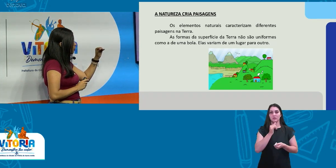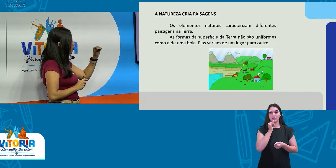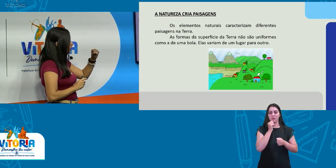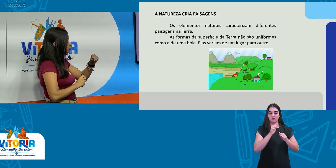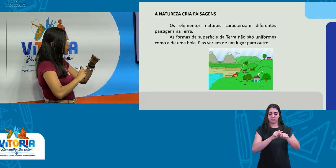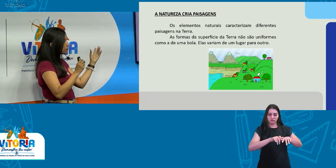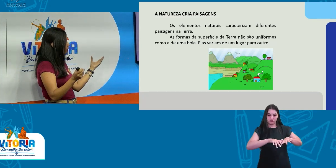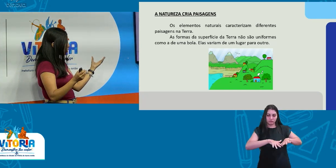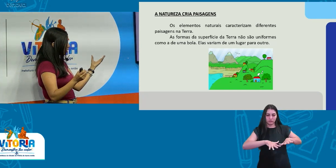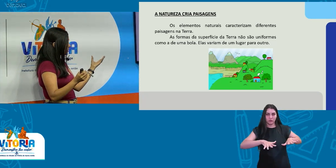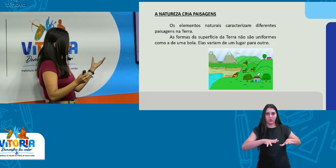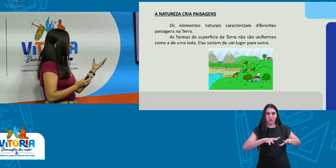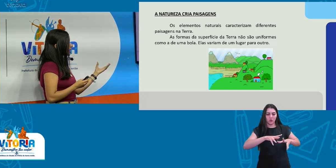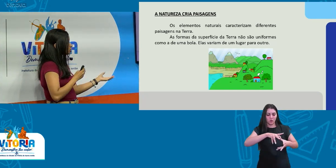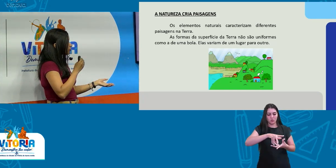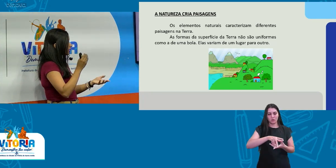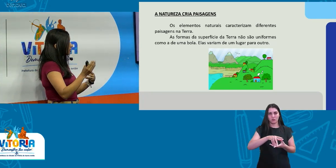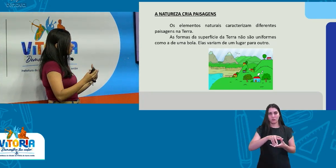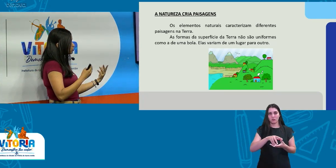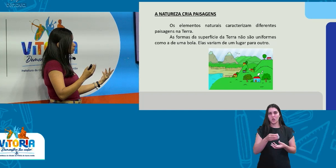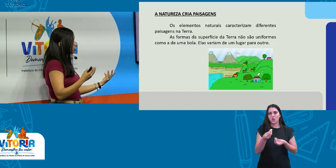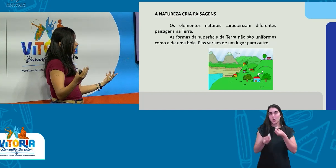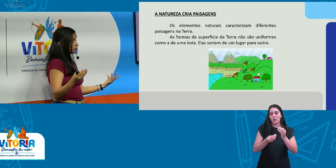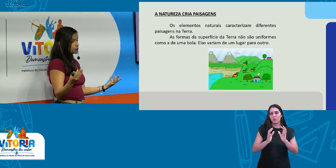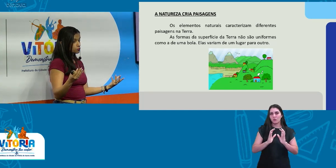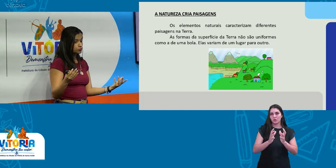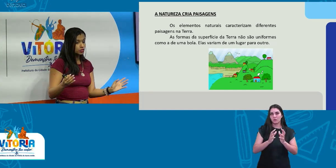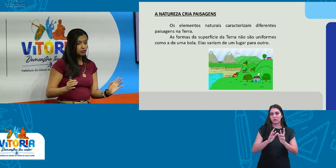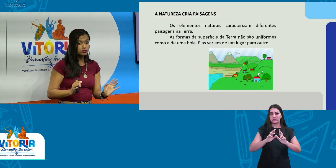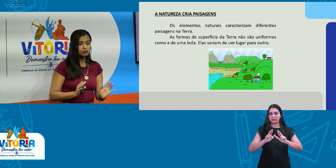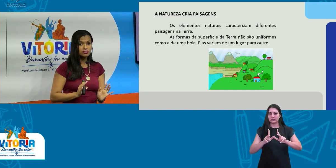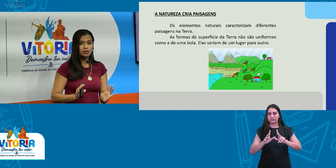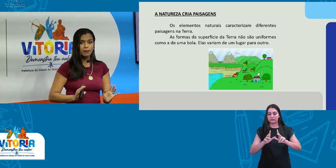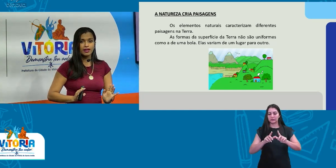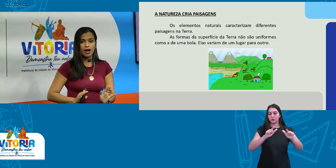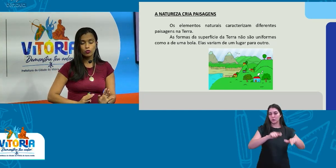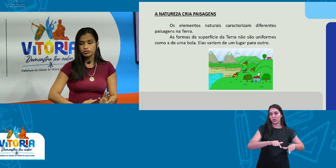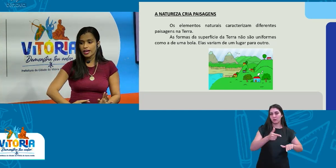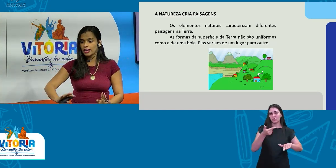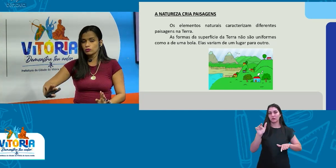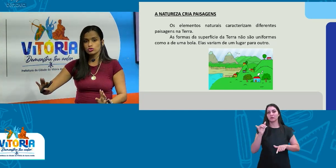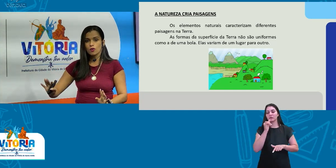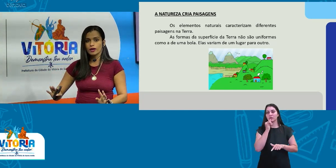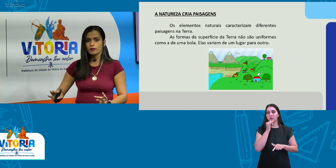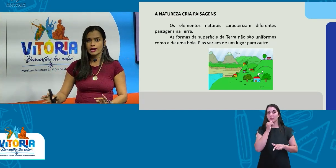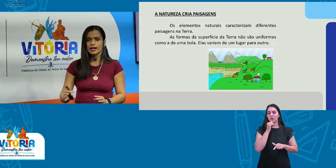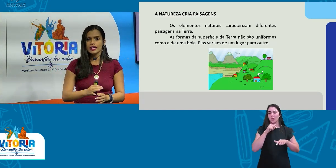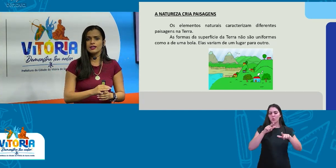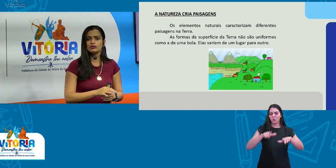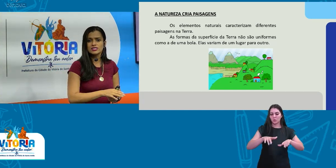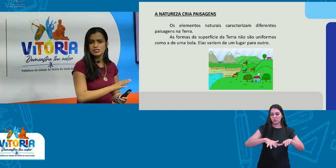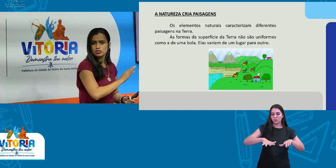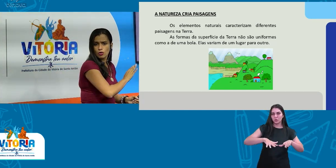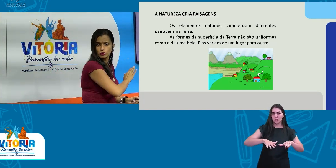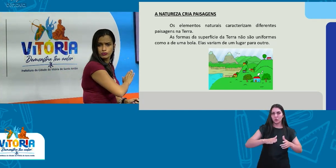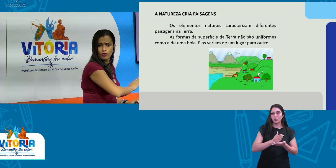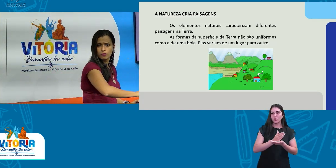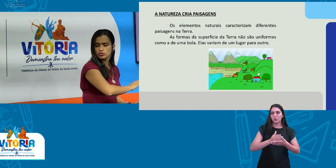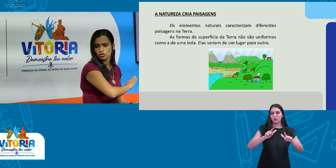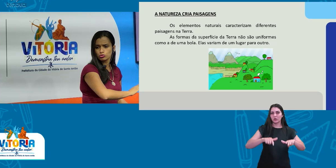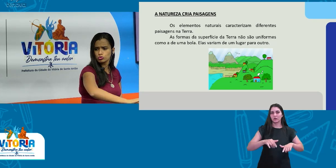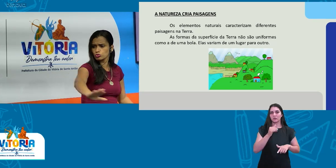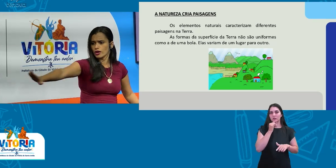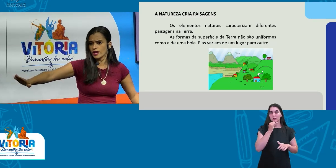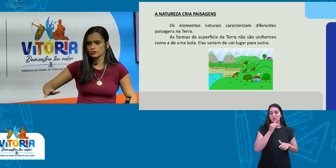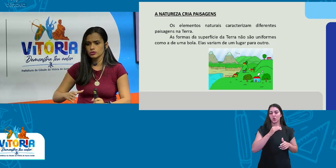uniformes, como a de uma bola. Elas variam de um lugar para outro. Então, se você pegar o terreno de qualquer lugar, ele não vai ser só uniforme,